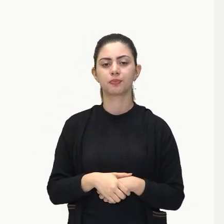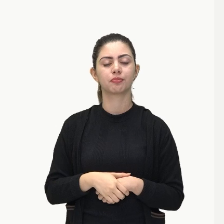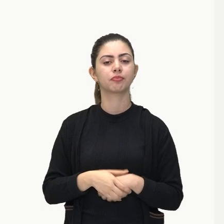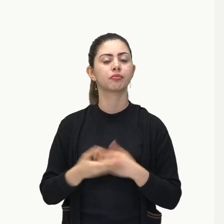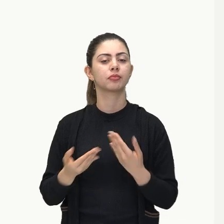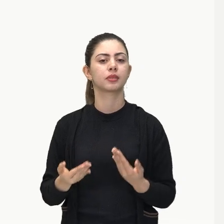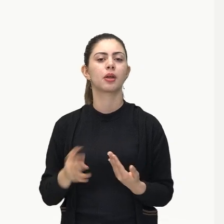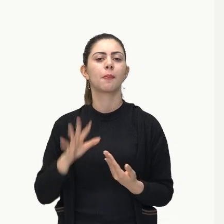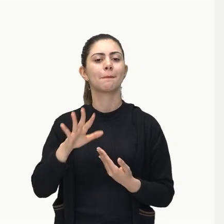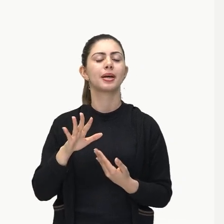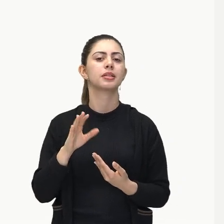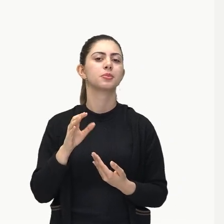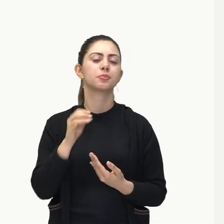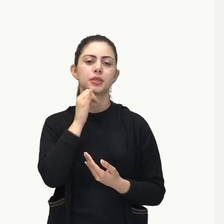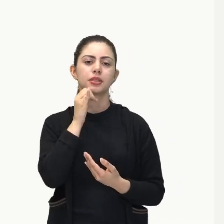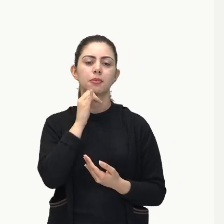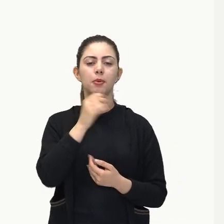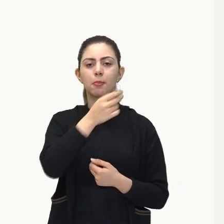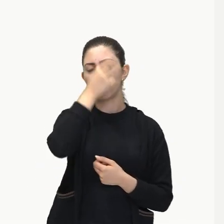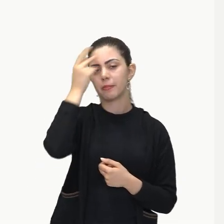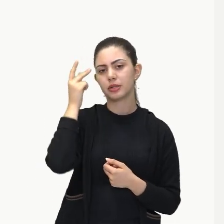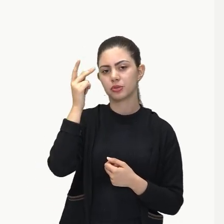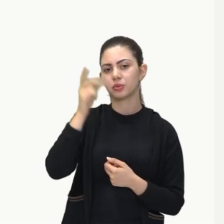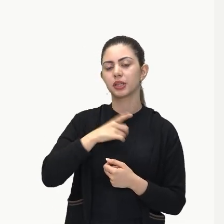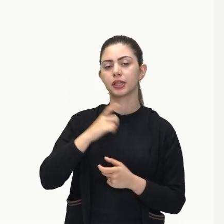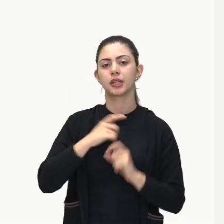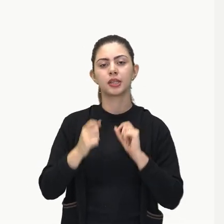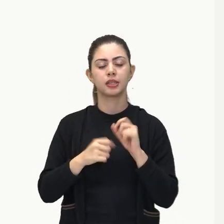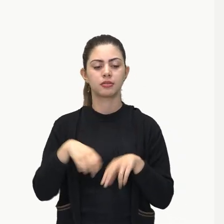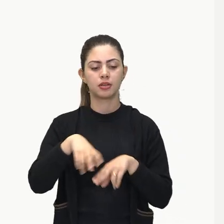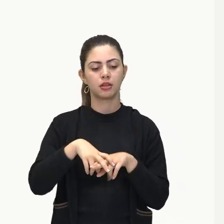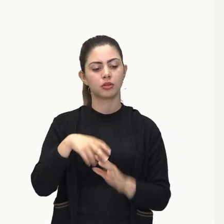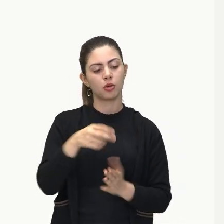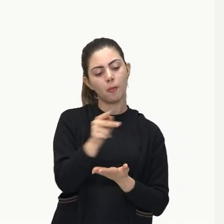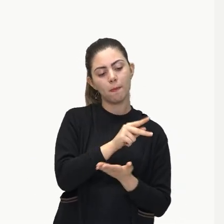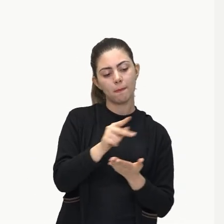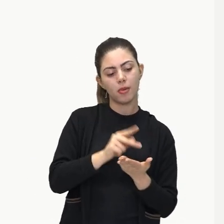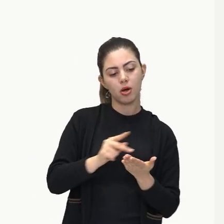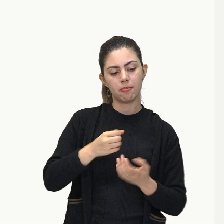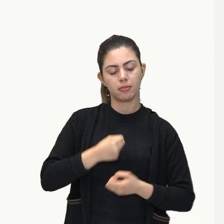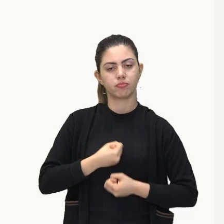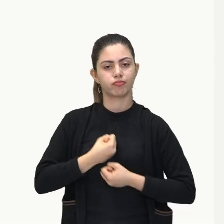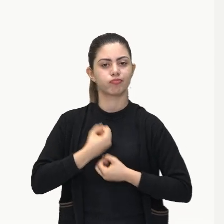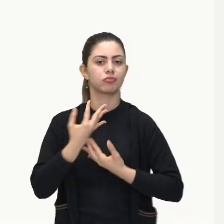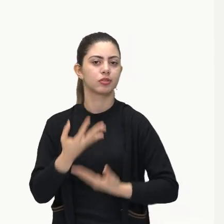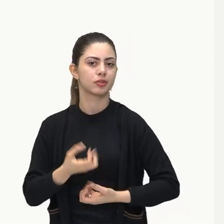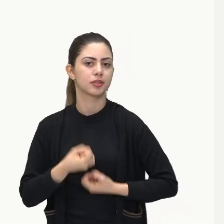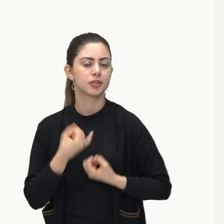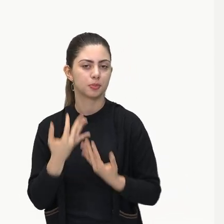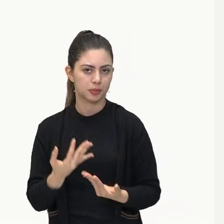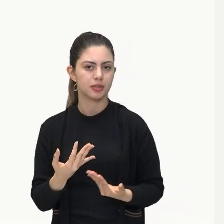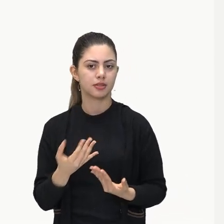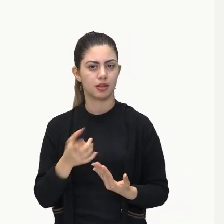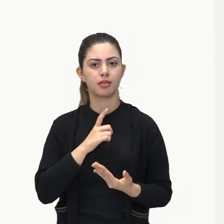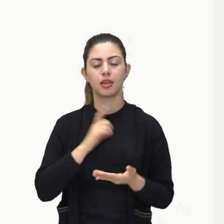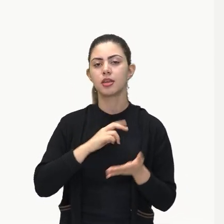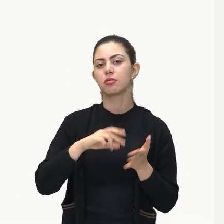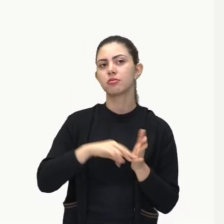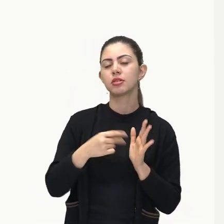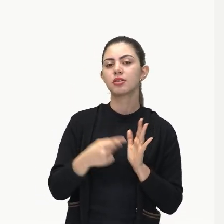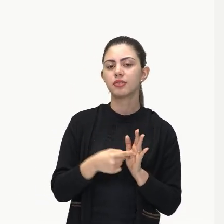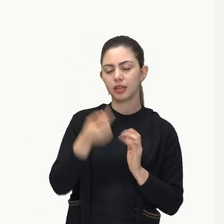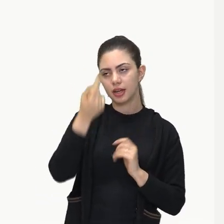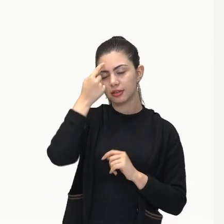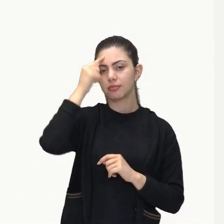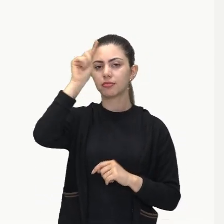sentou, que se dispôs a escrever um poema, ela quis se expressar, ela quis passar alguma coisa, alguma ideia, e